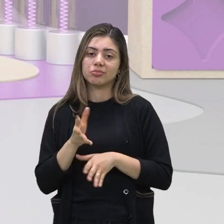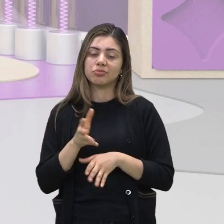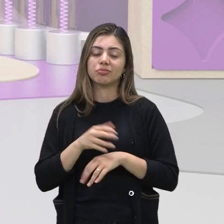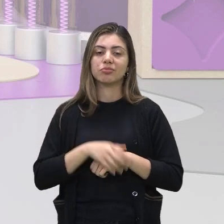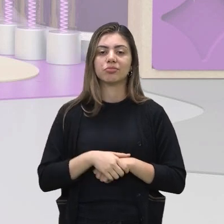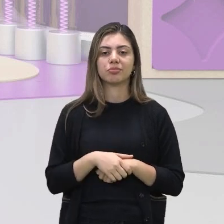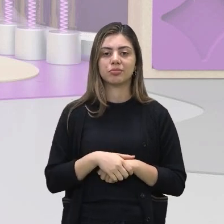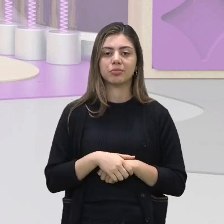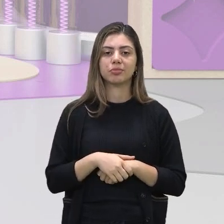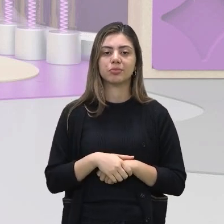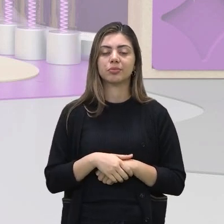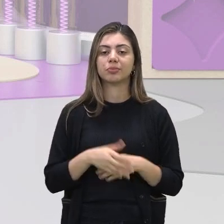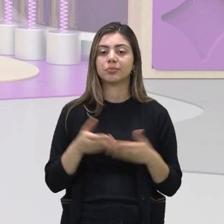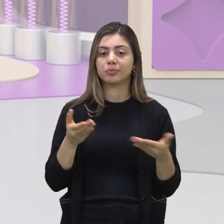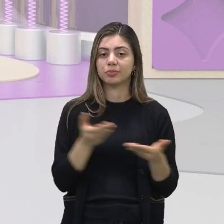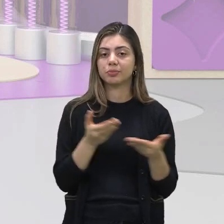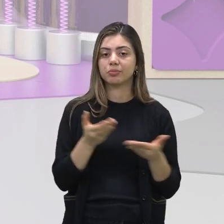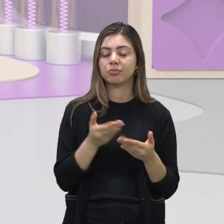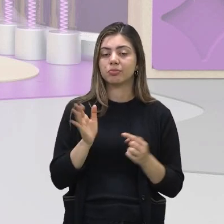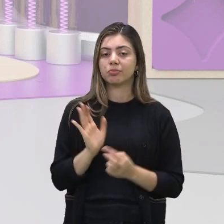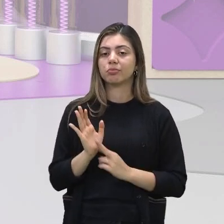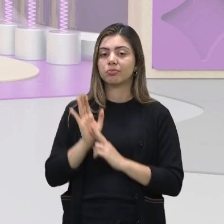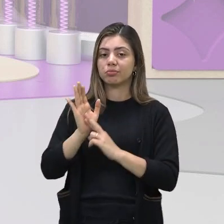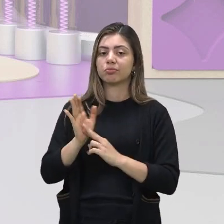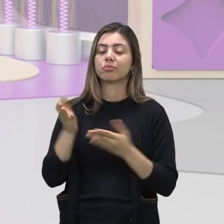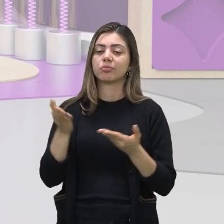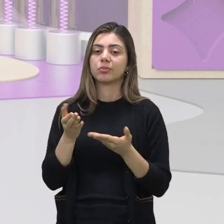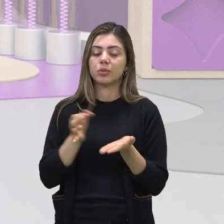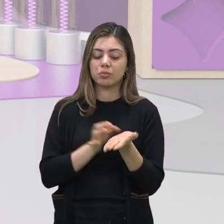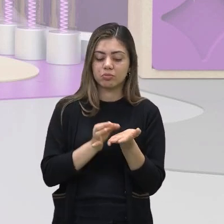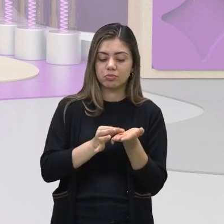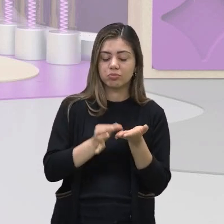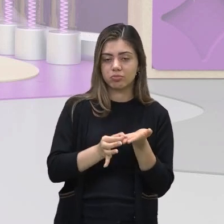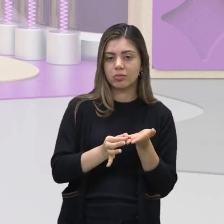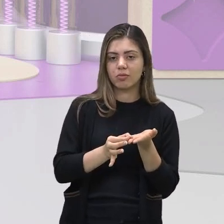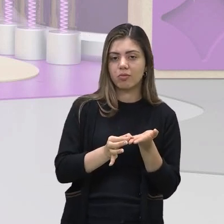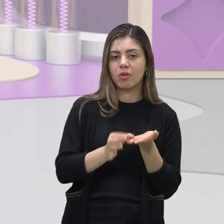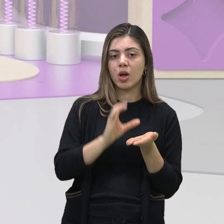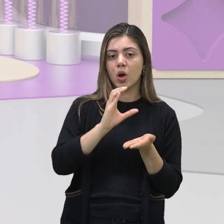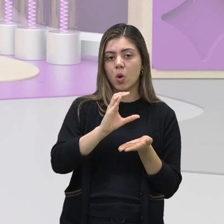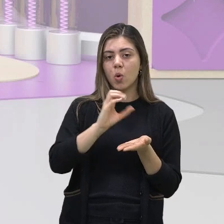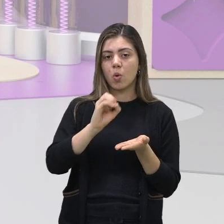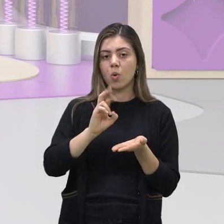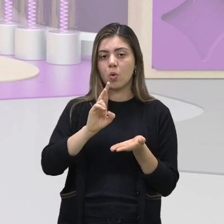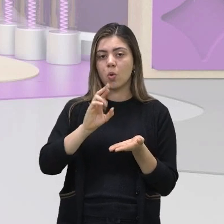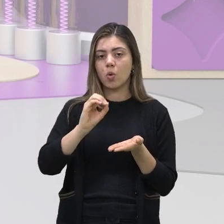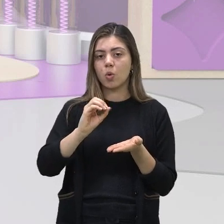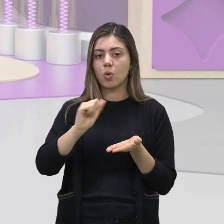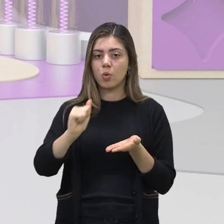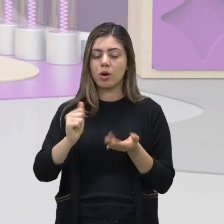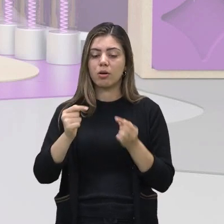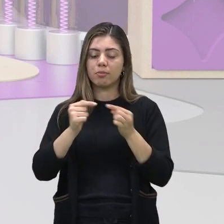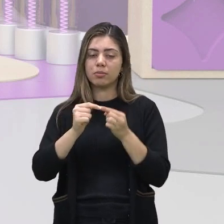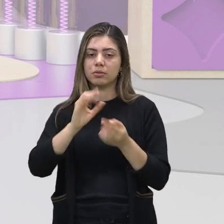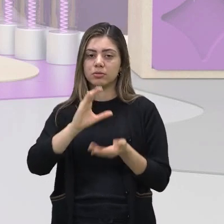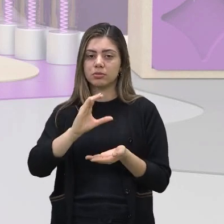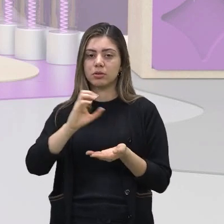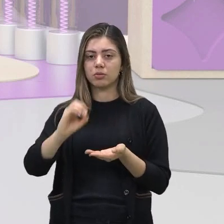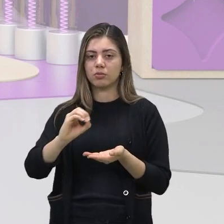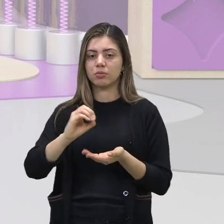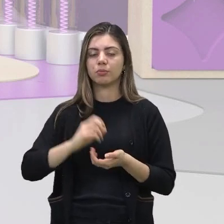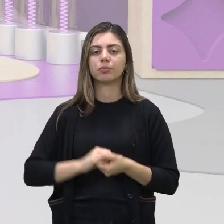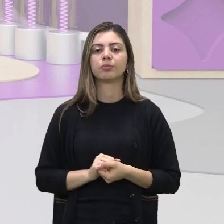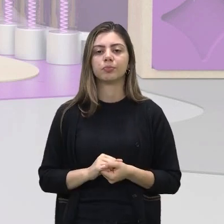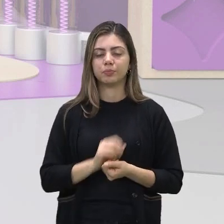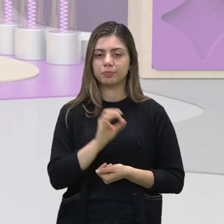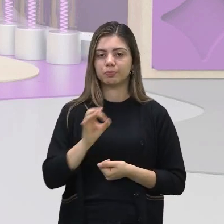representamos. Agora, nós temos que representar também quando sai coroa, né? Quando a face da moeda, que fica voltada